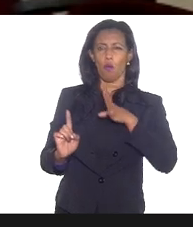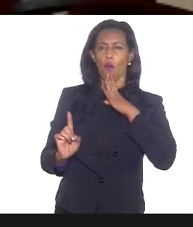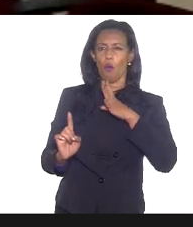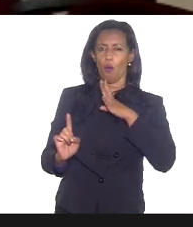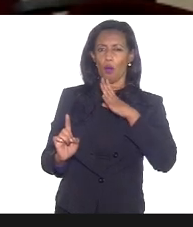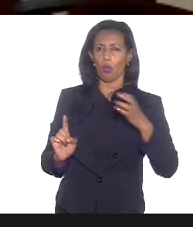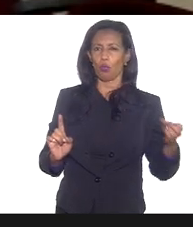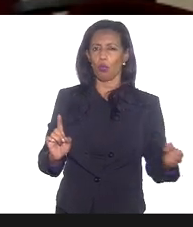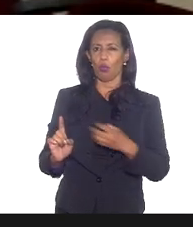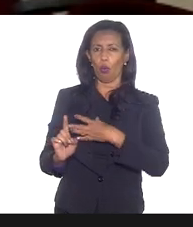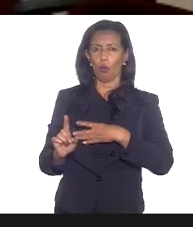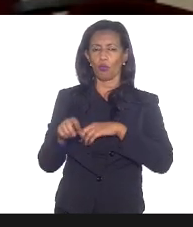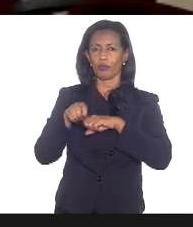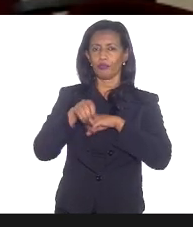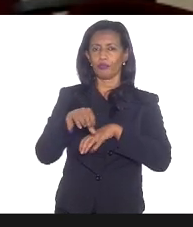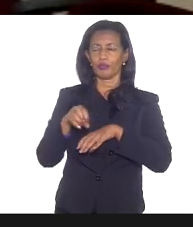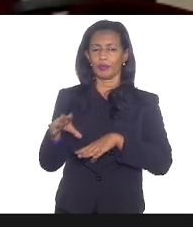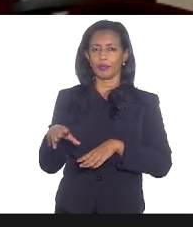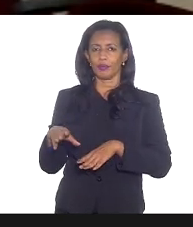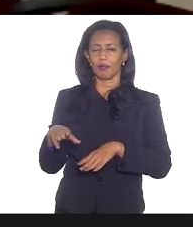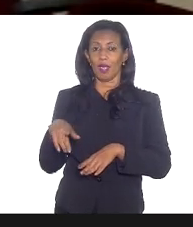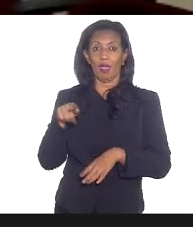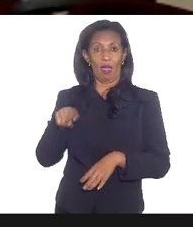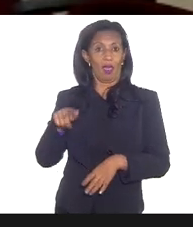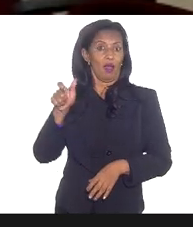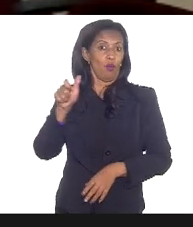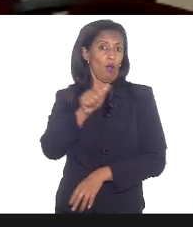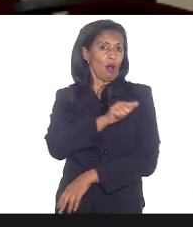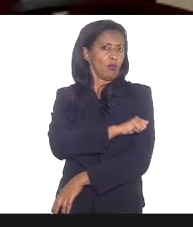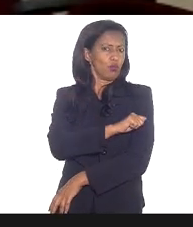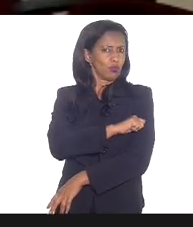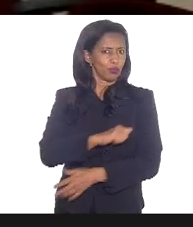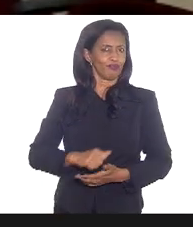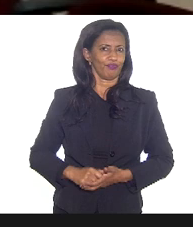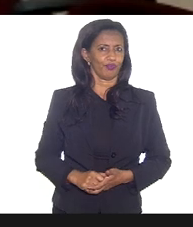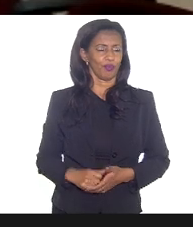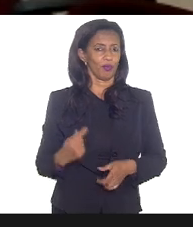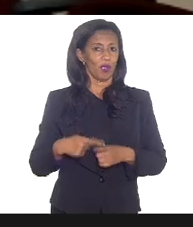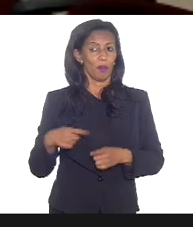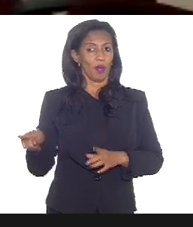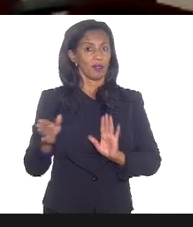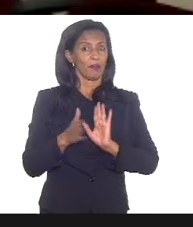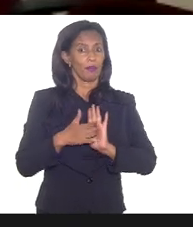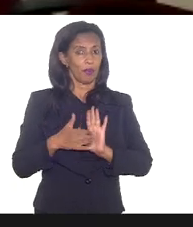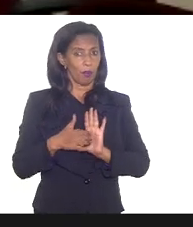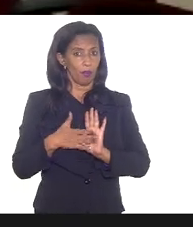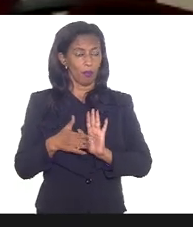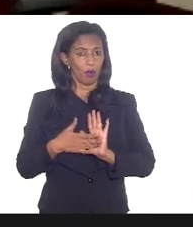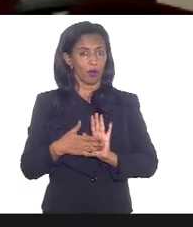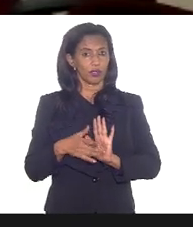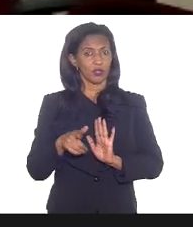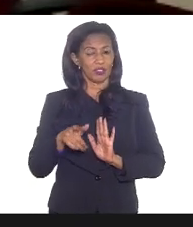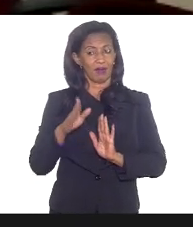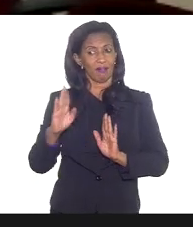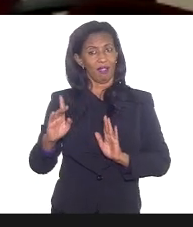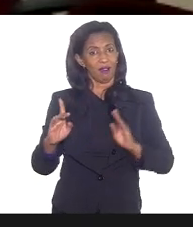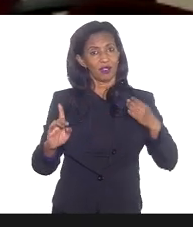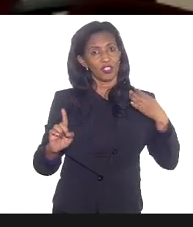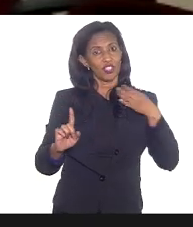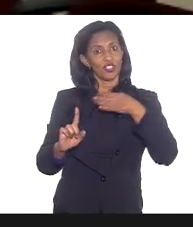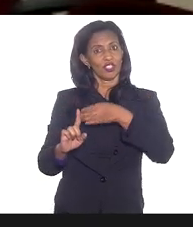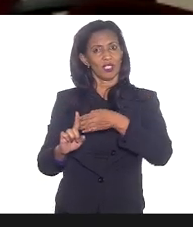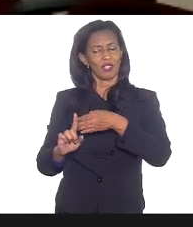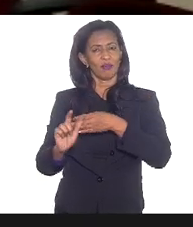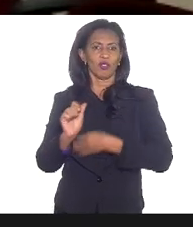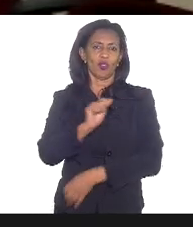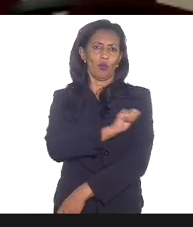do novo ensino médio era o aluno, porque essa proposta, né, ela está diretamente ligada